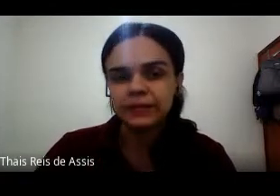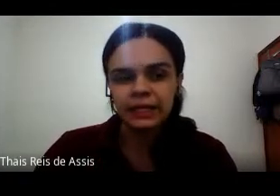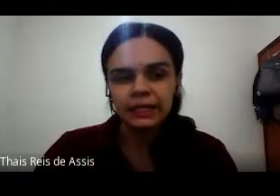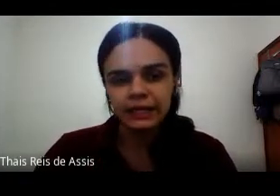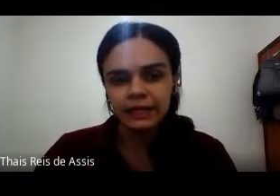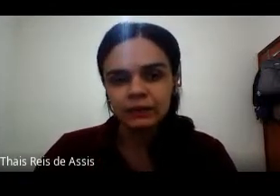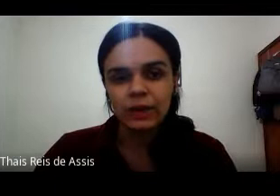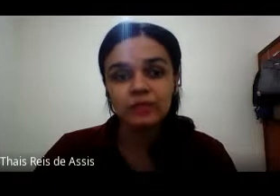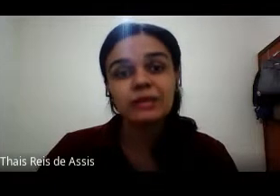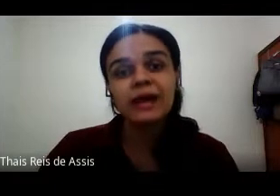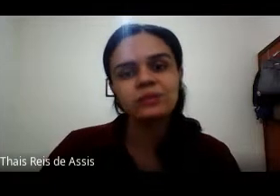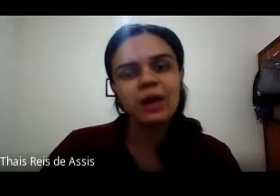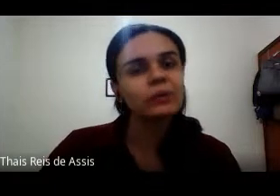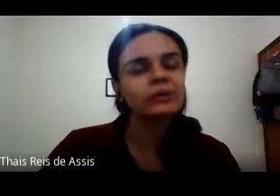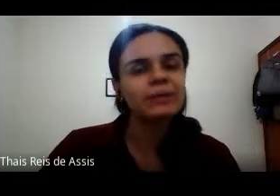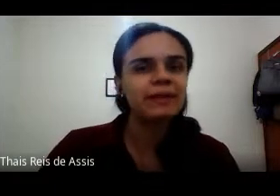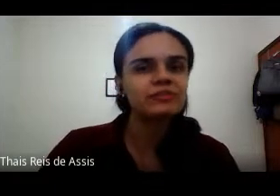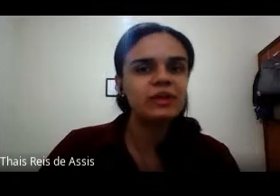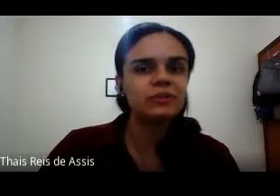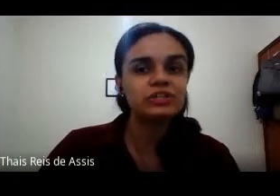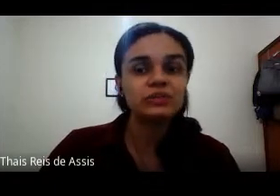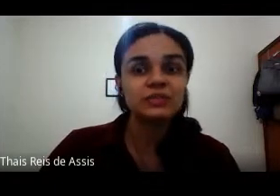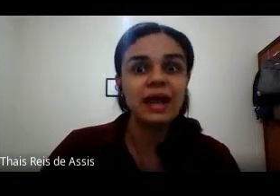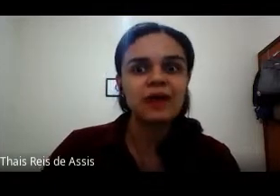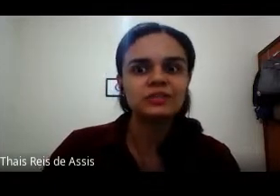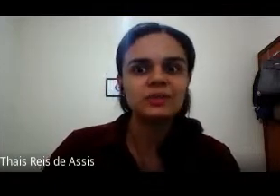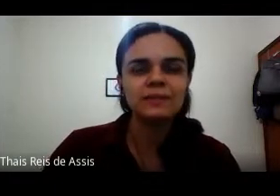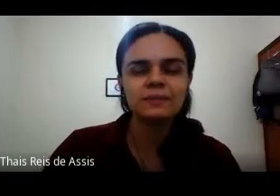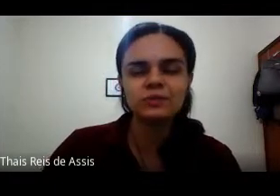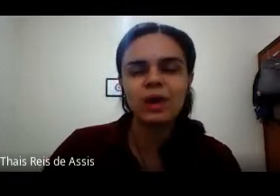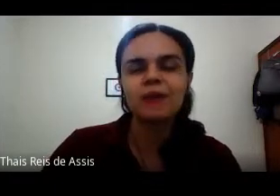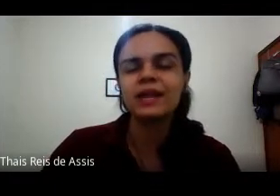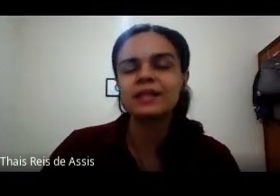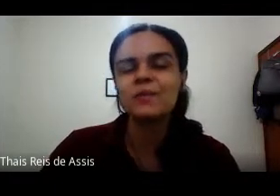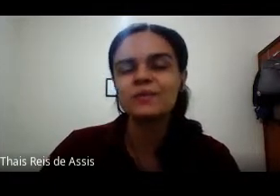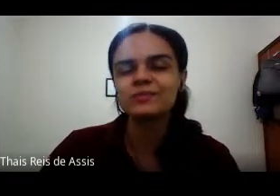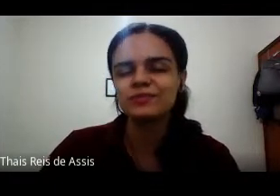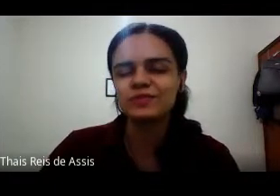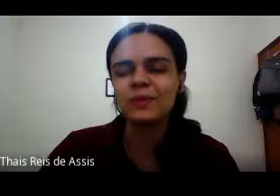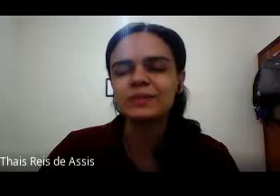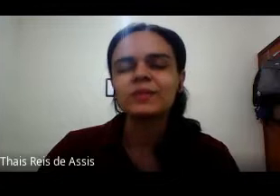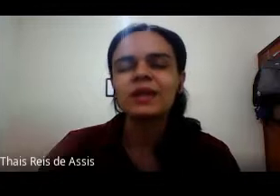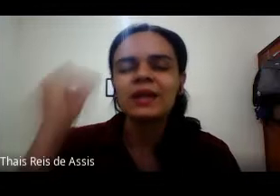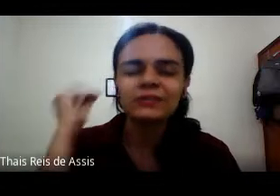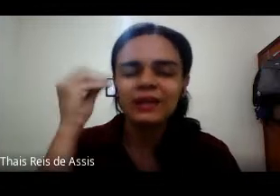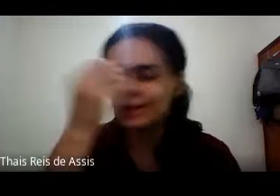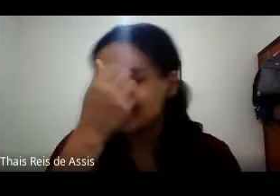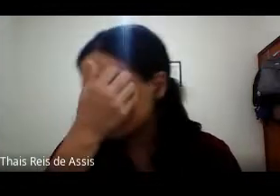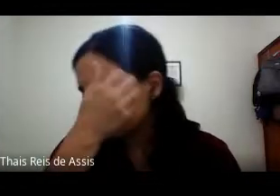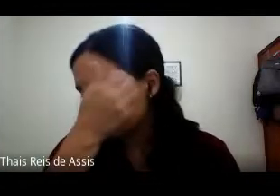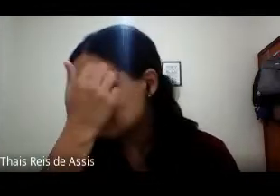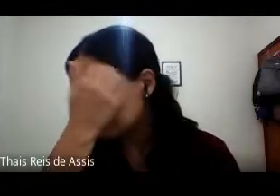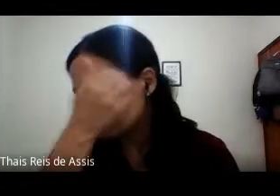burguesiana, que o resultado do aluno depende da origem social, da situação pessoal, da relação com outros professores. Eu tô